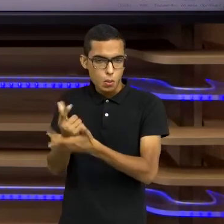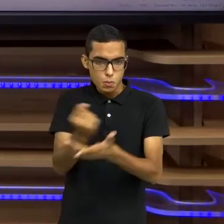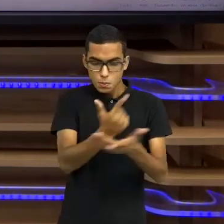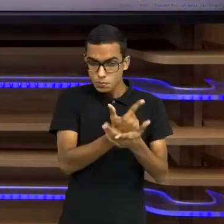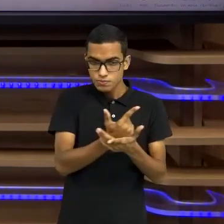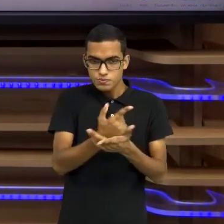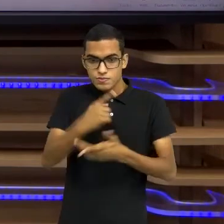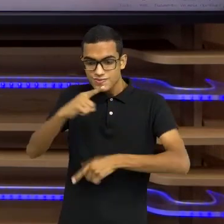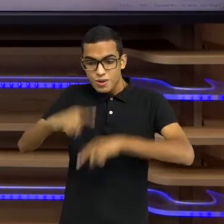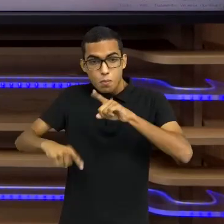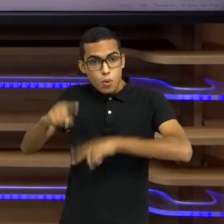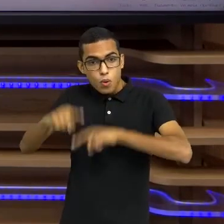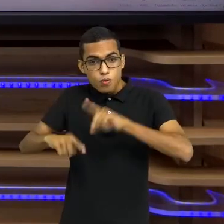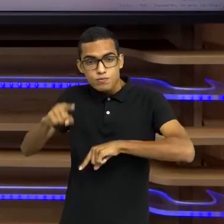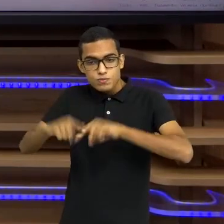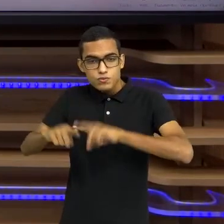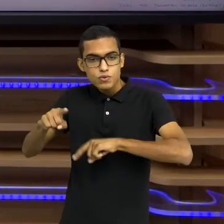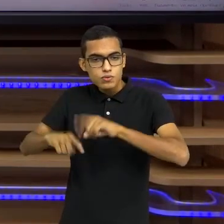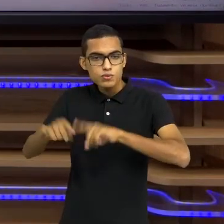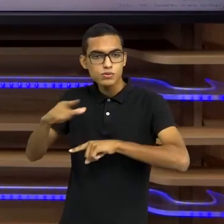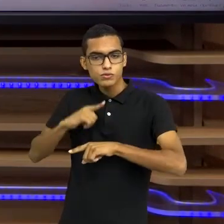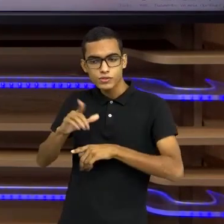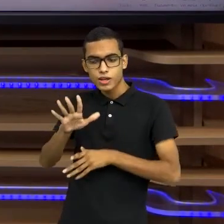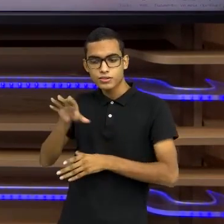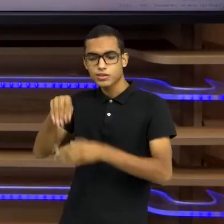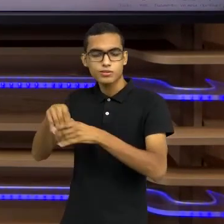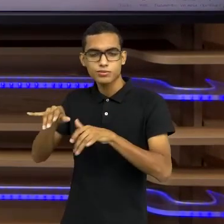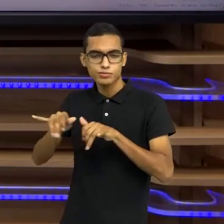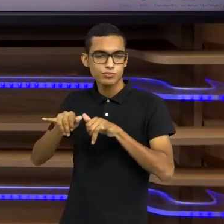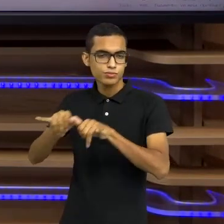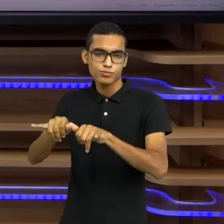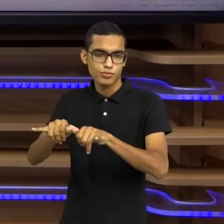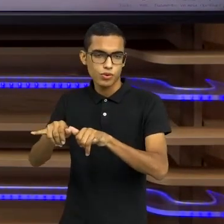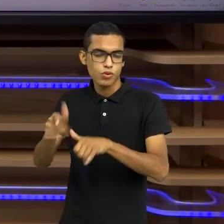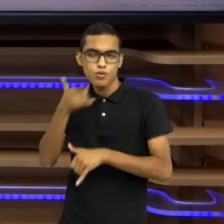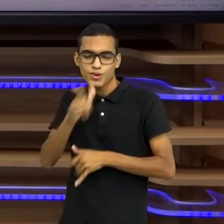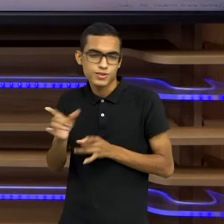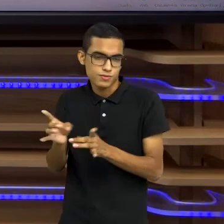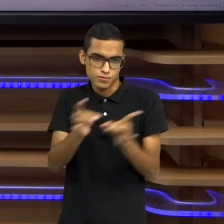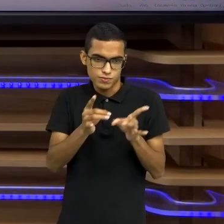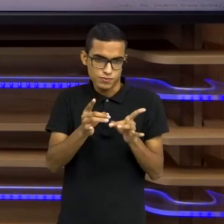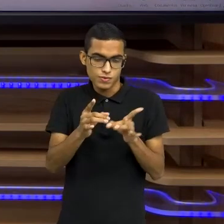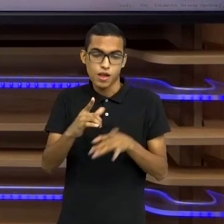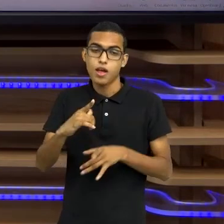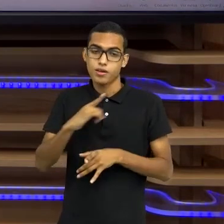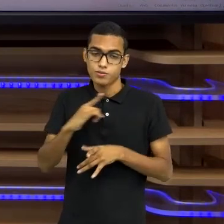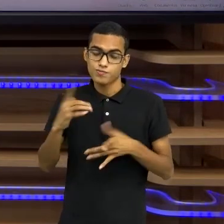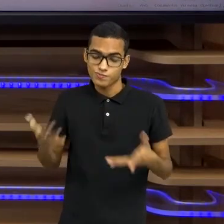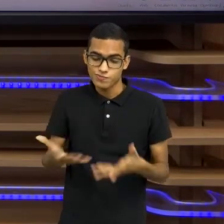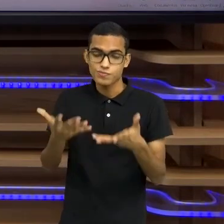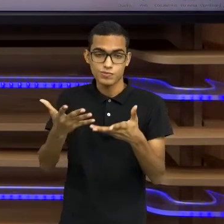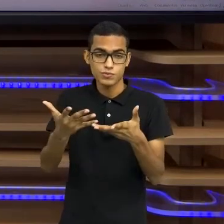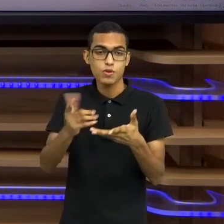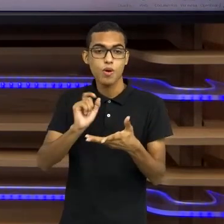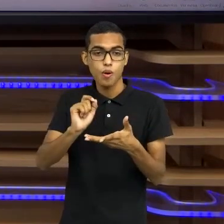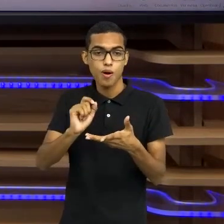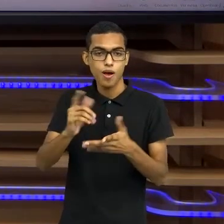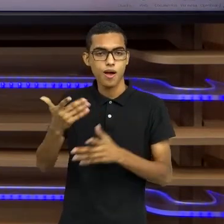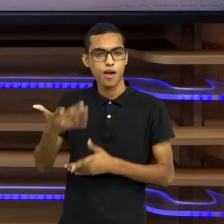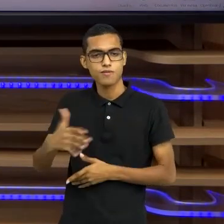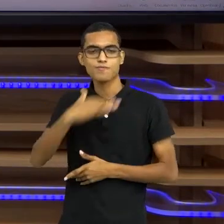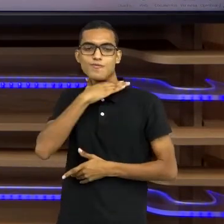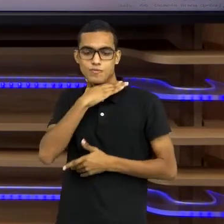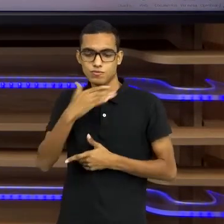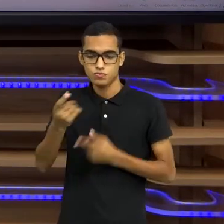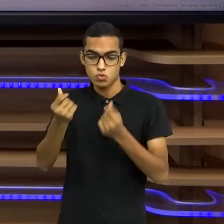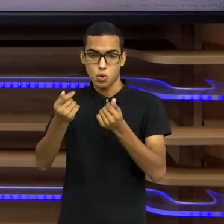vão ficar nas prateleiras. E isso vai gerar uma crise que vai afetar diretamente o local de maior investimento dos estadunidenses,